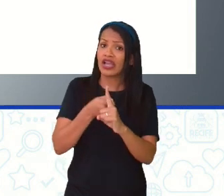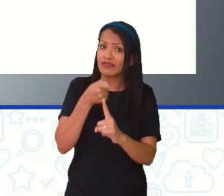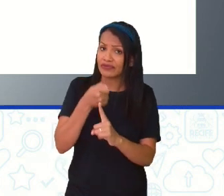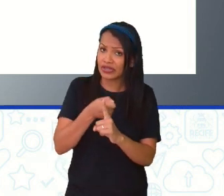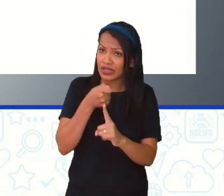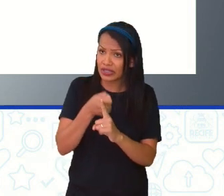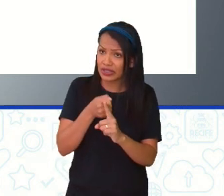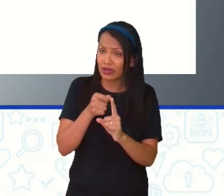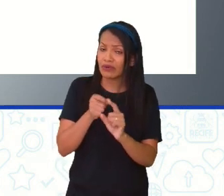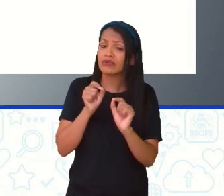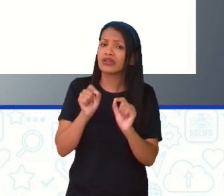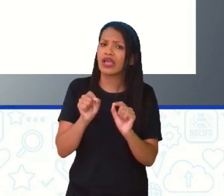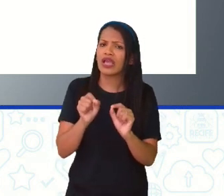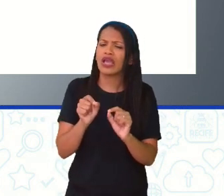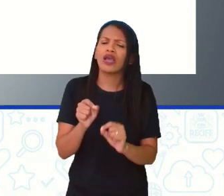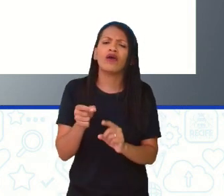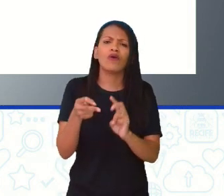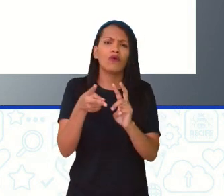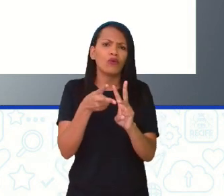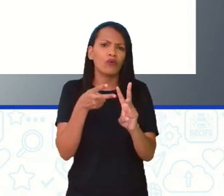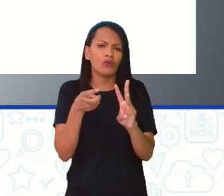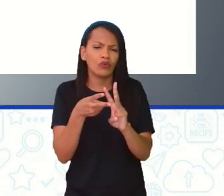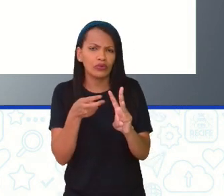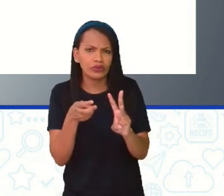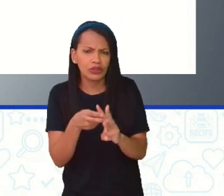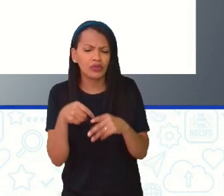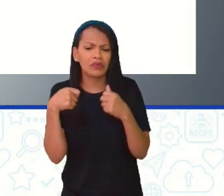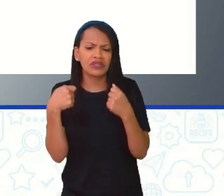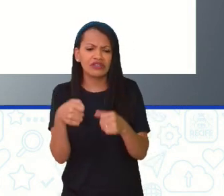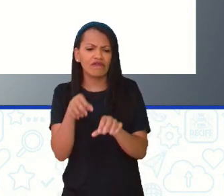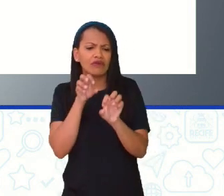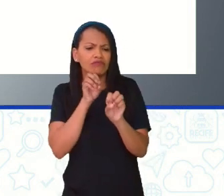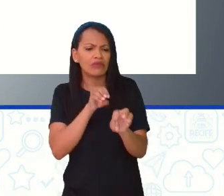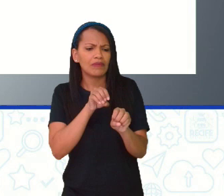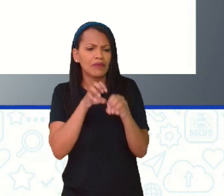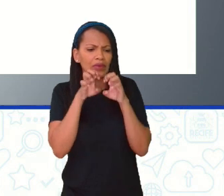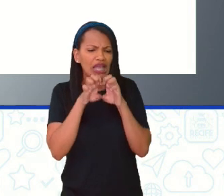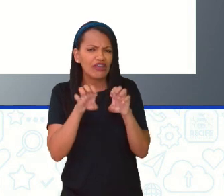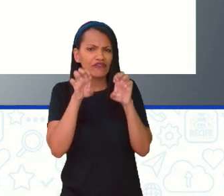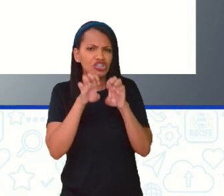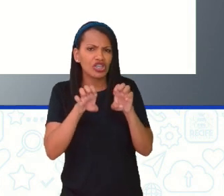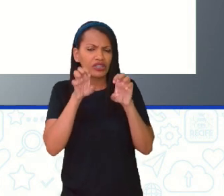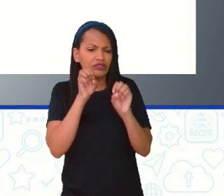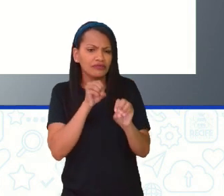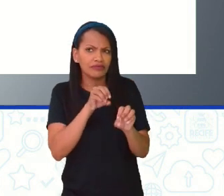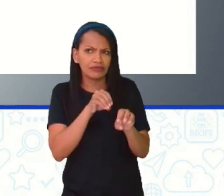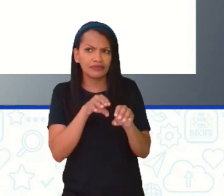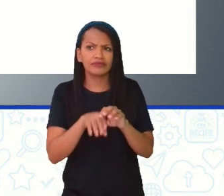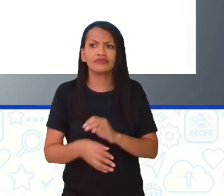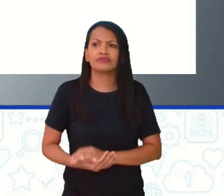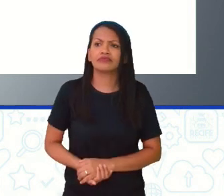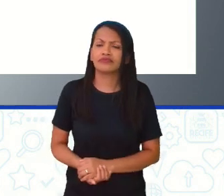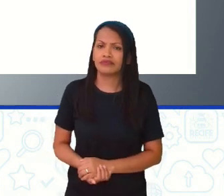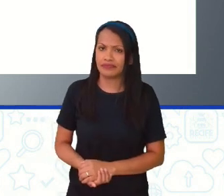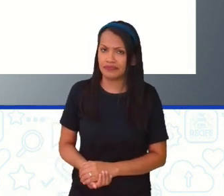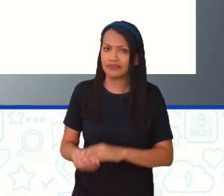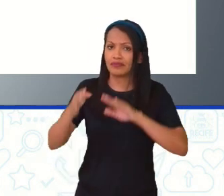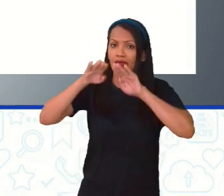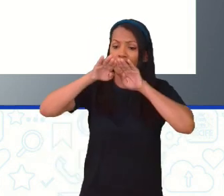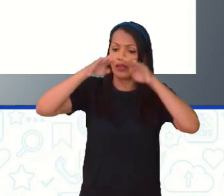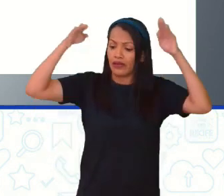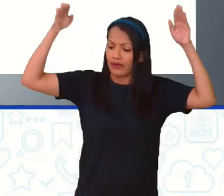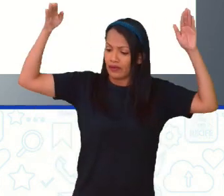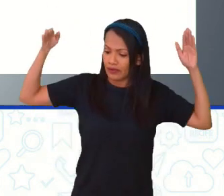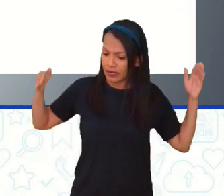para serem catequizados. Então, aí uma taba, né, uma oca, né, mais uma tenda gigante, né, onde os índios estão